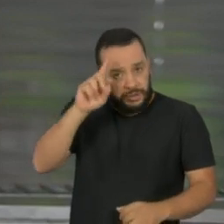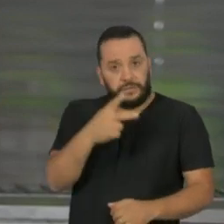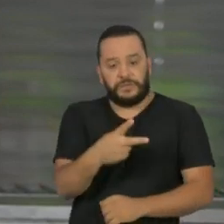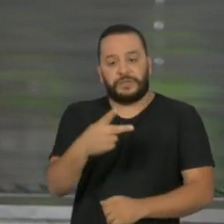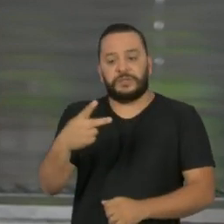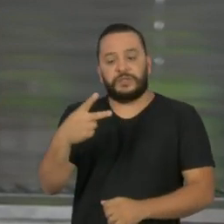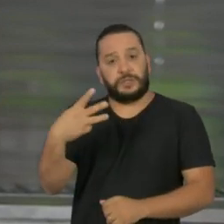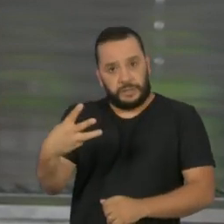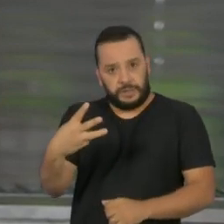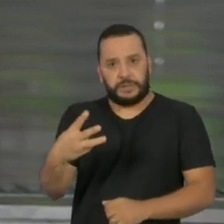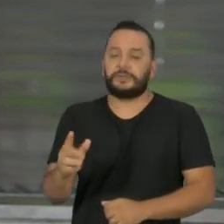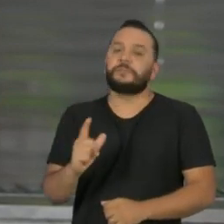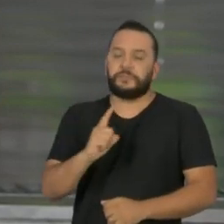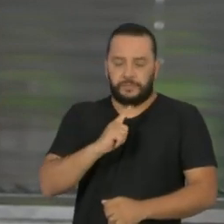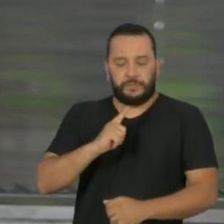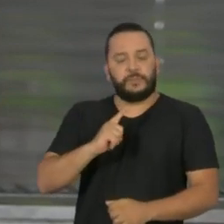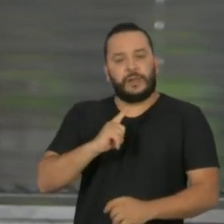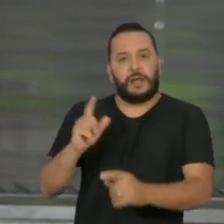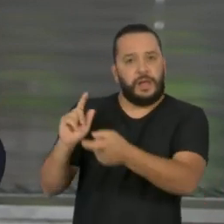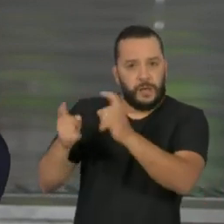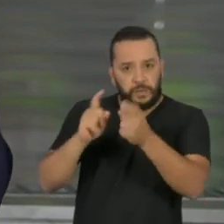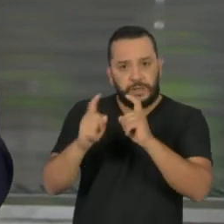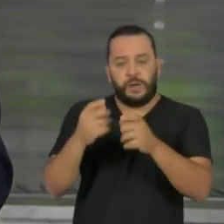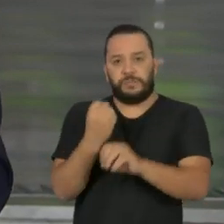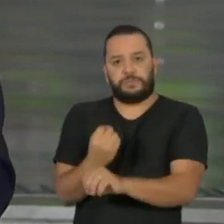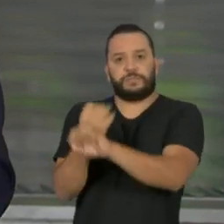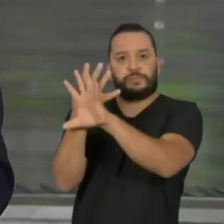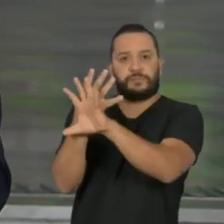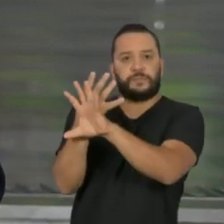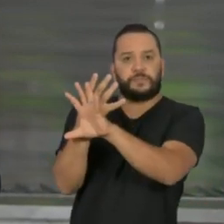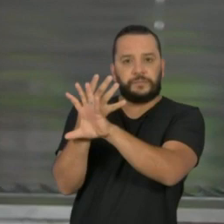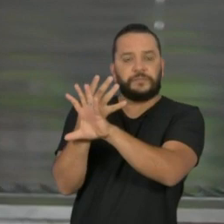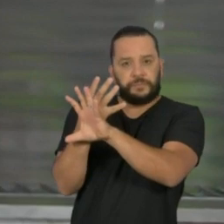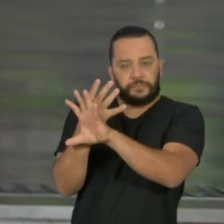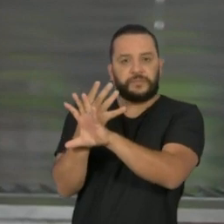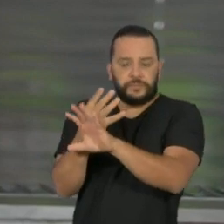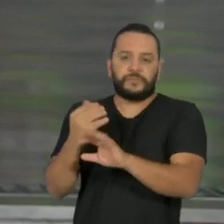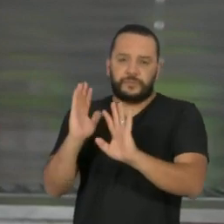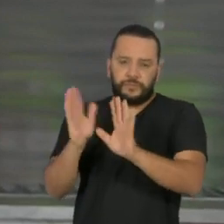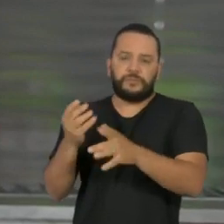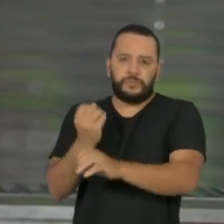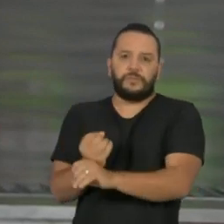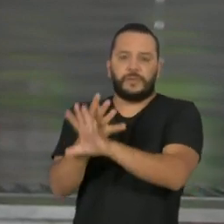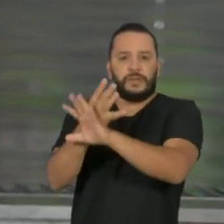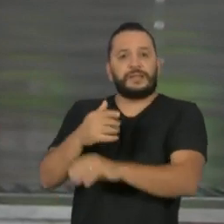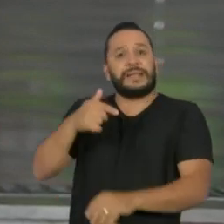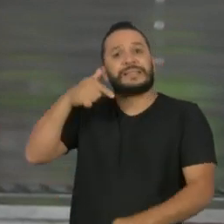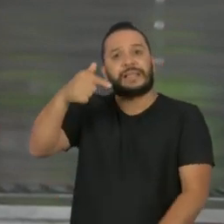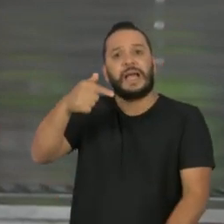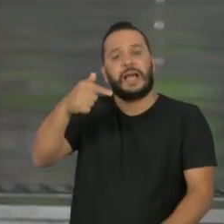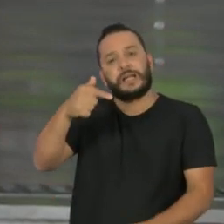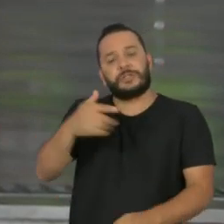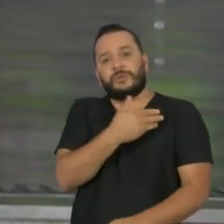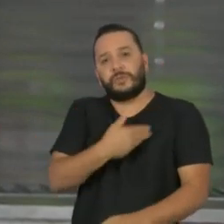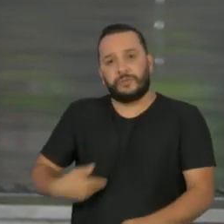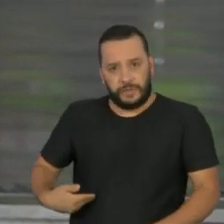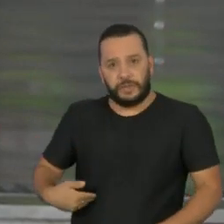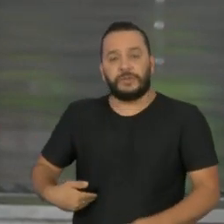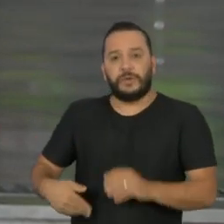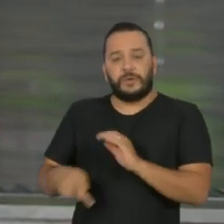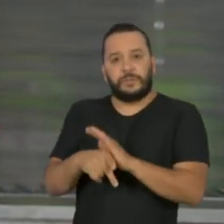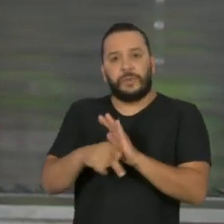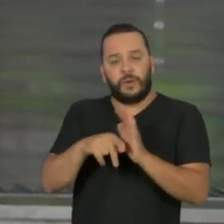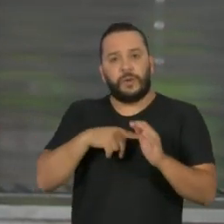teremos uma reunião online, uma reunião em teleconferência dos 7 governadores do COSUD, o